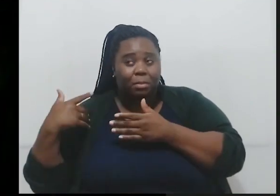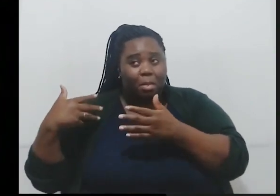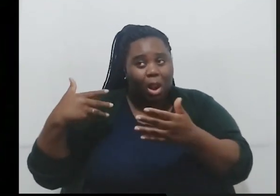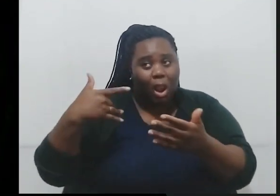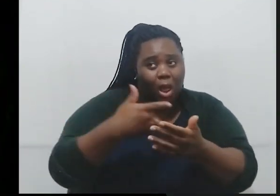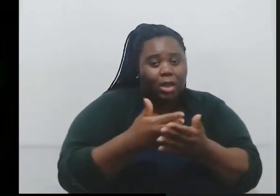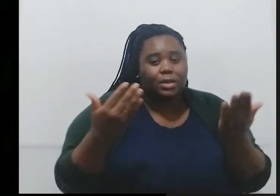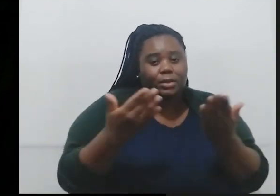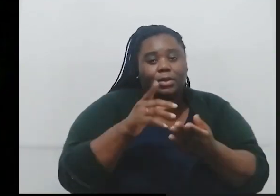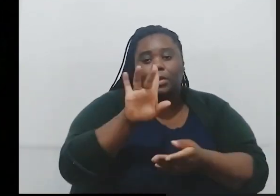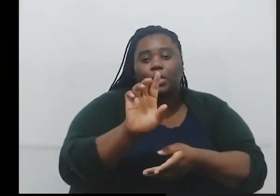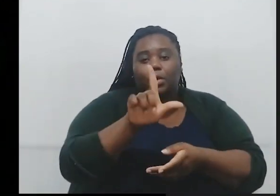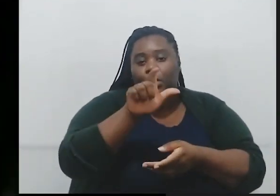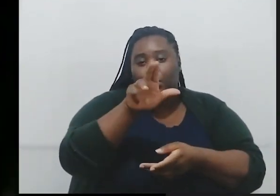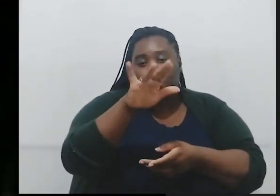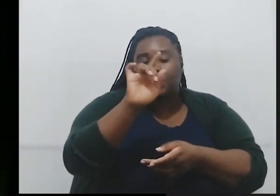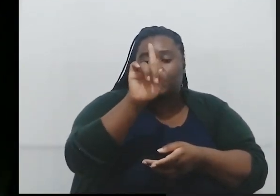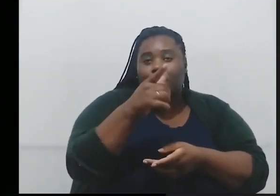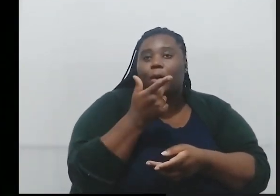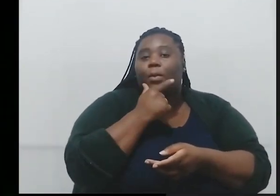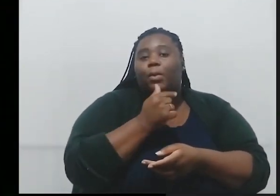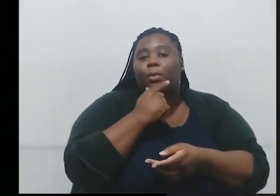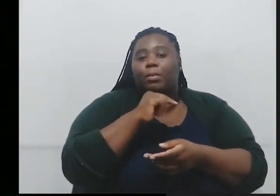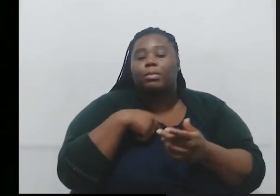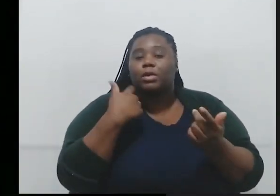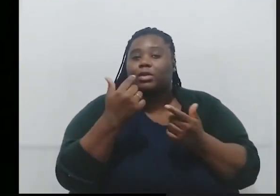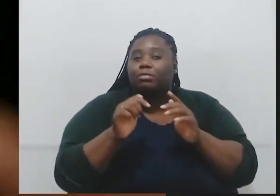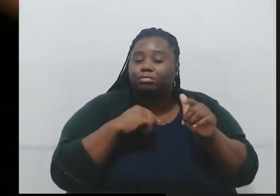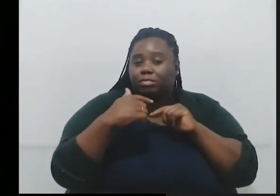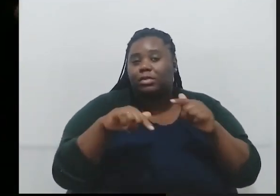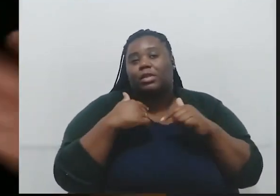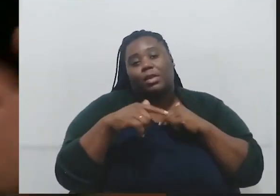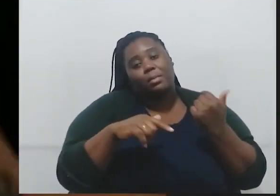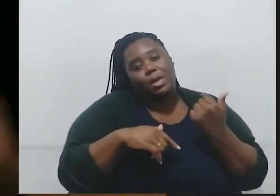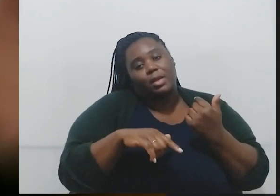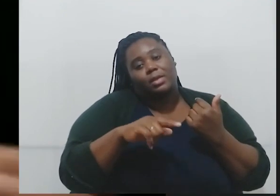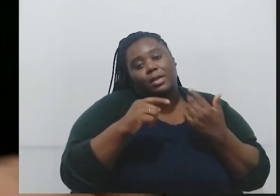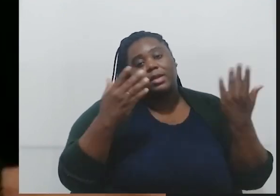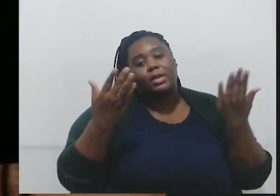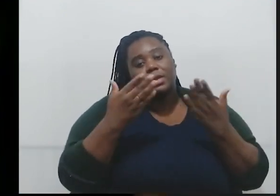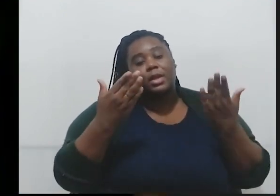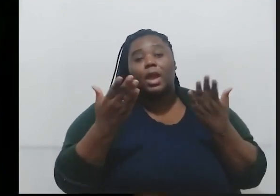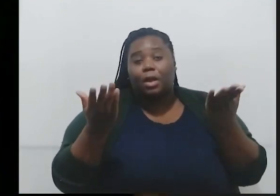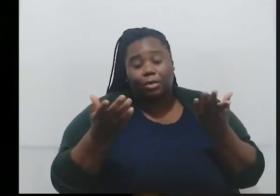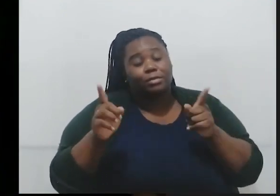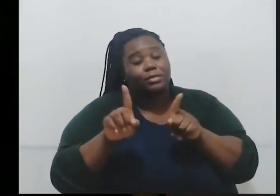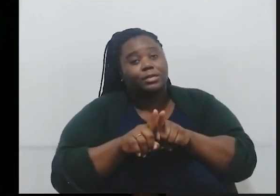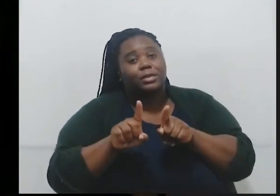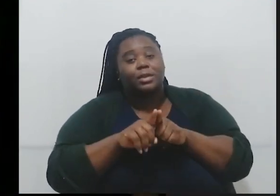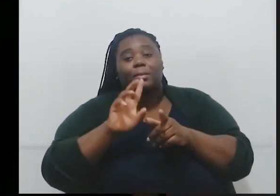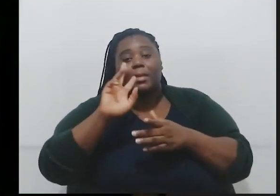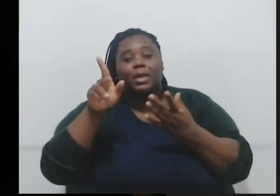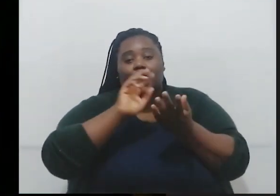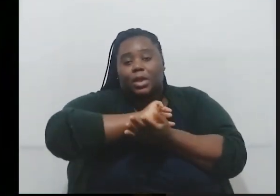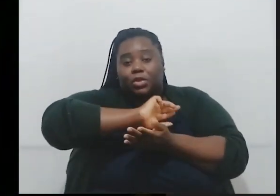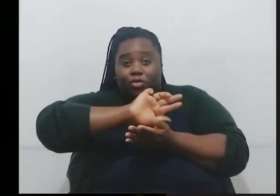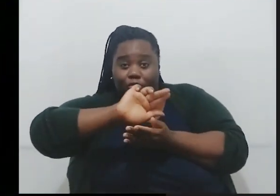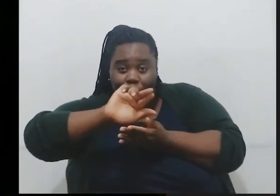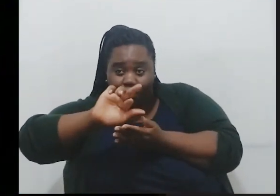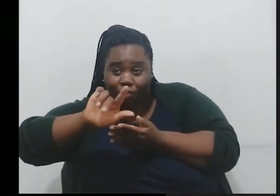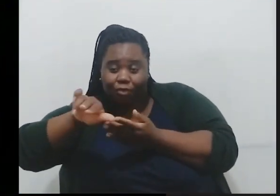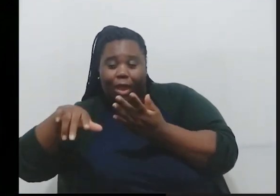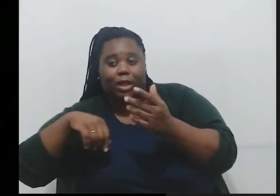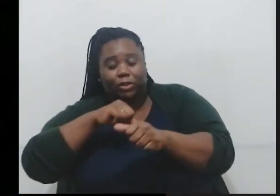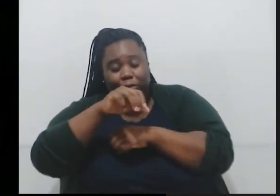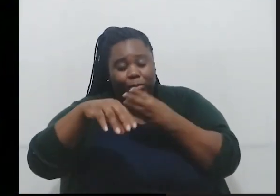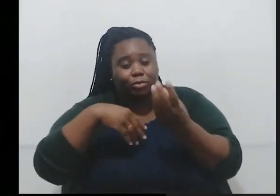dirigi, e agora, né, com a montagem, que eu tenho mais diversidade nesse sentido. Enfim, eu acho que até